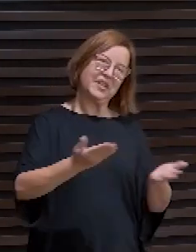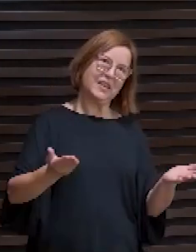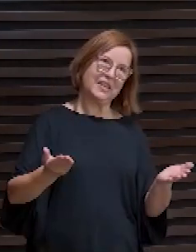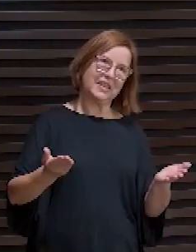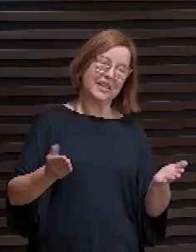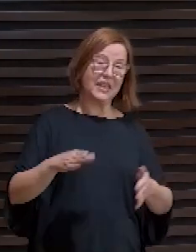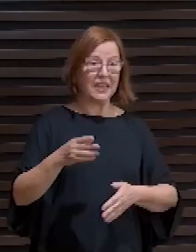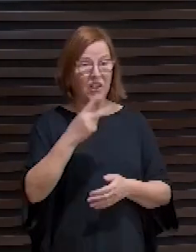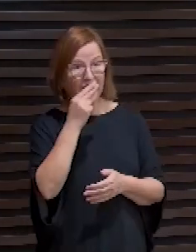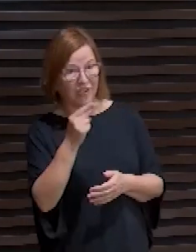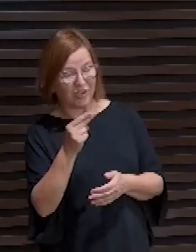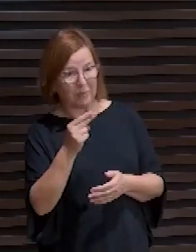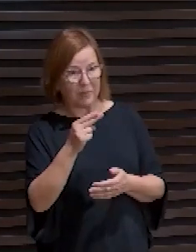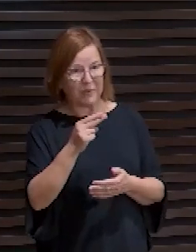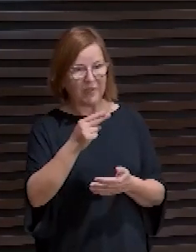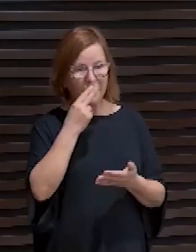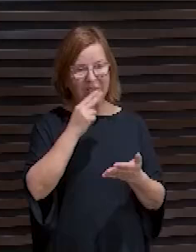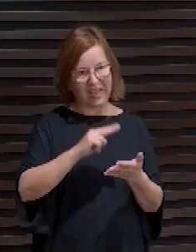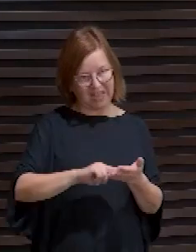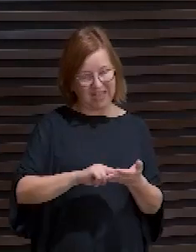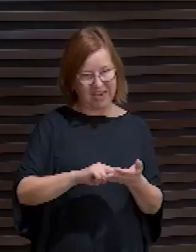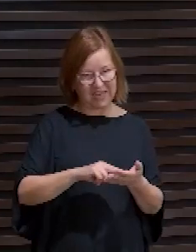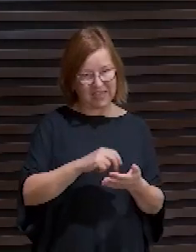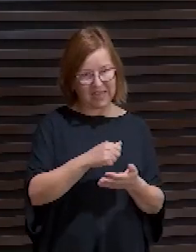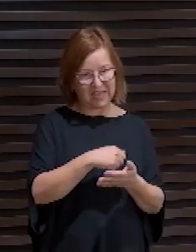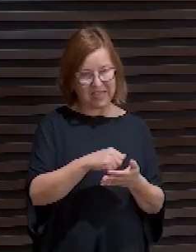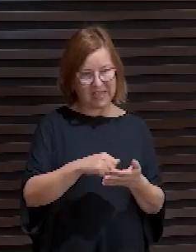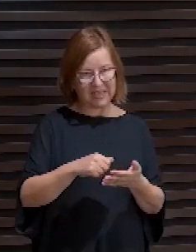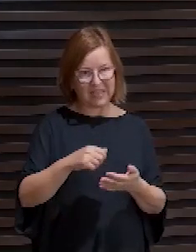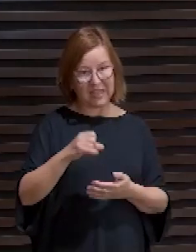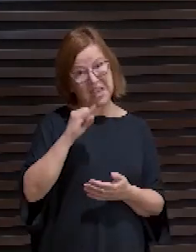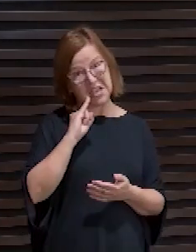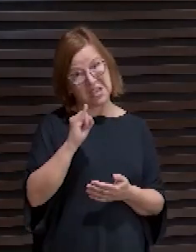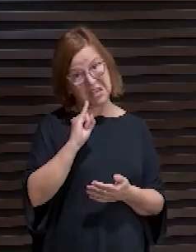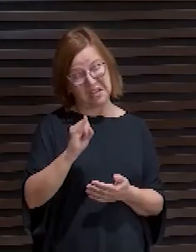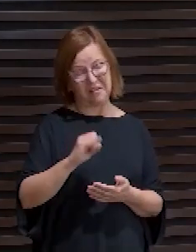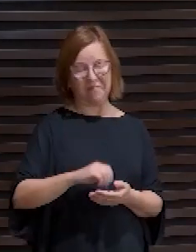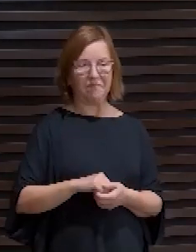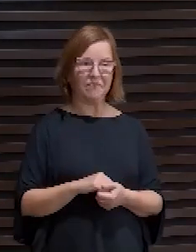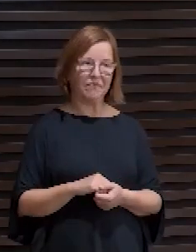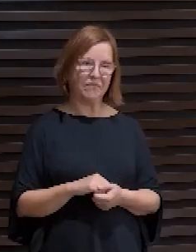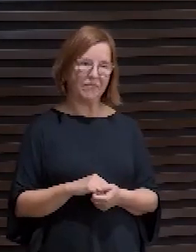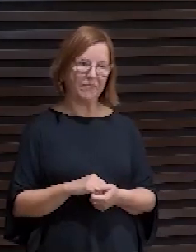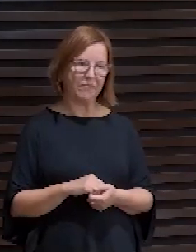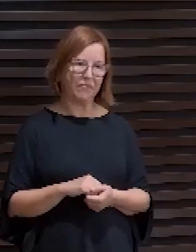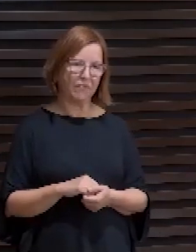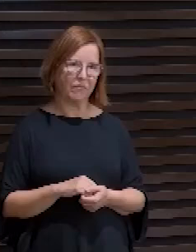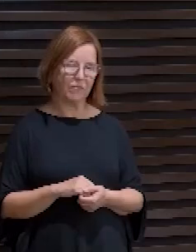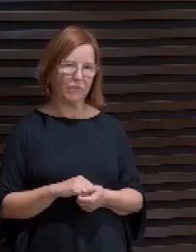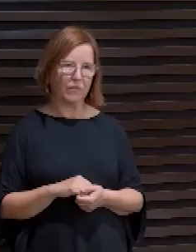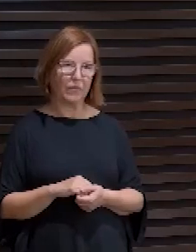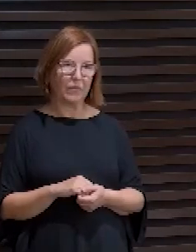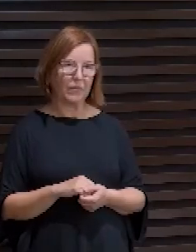da Itália ou a Itália, diz William Berkeley, um teólogo escocês. O escritor